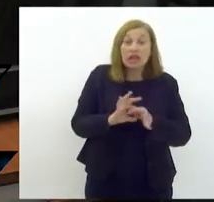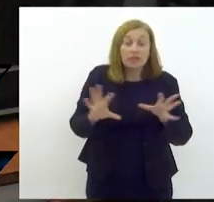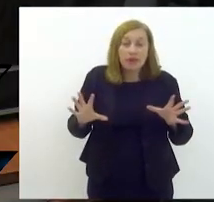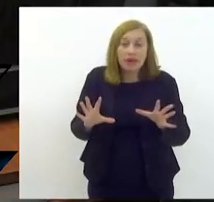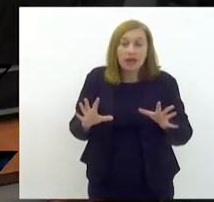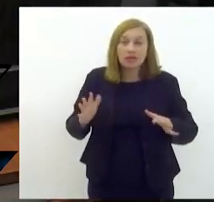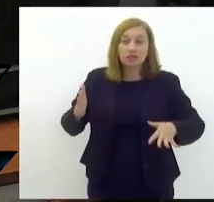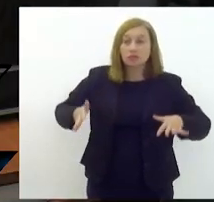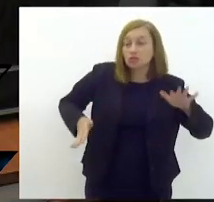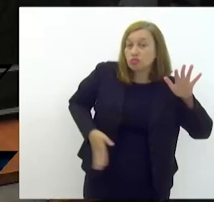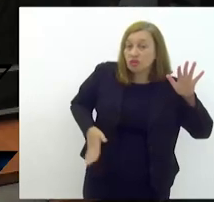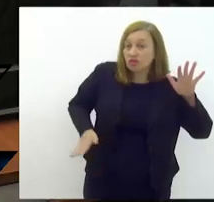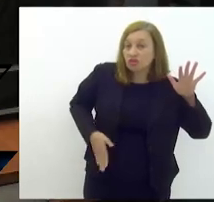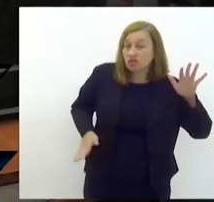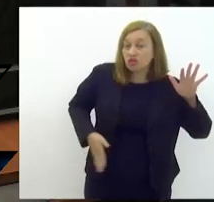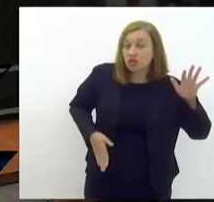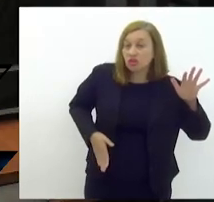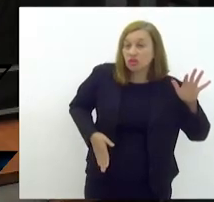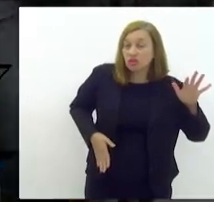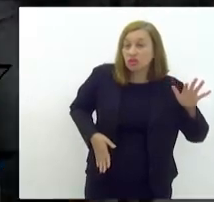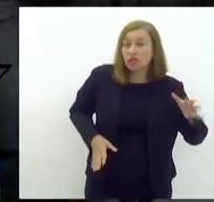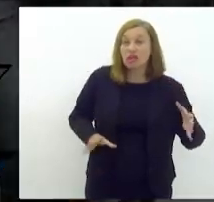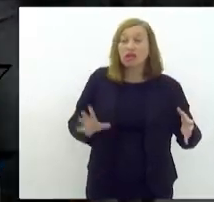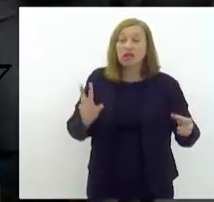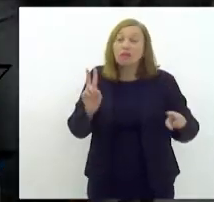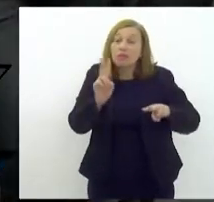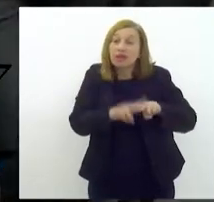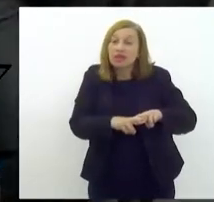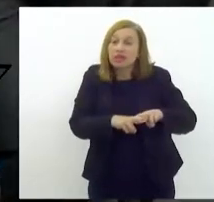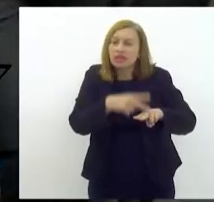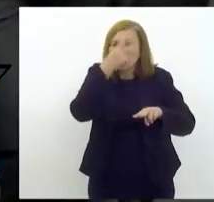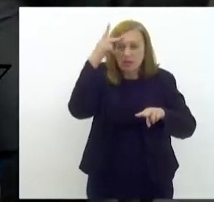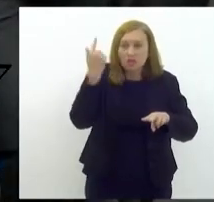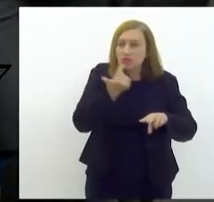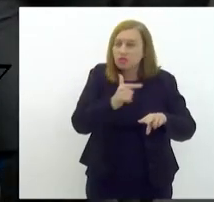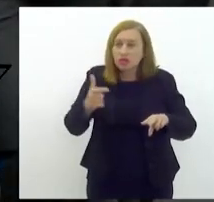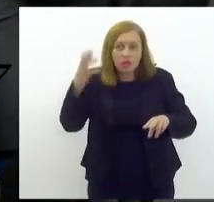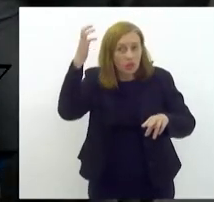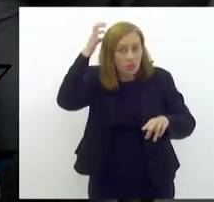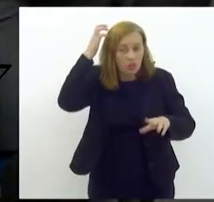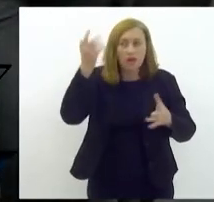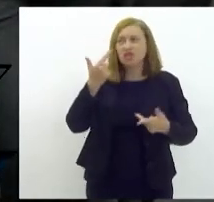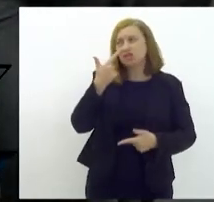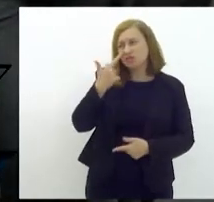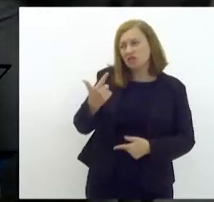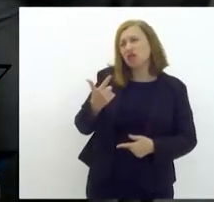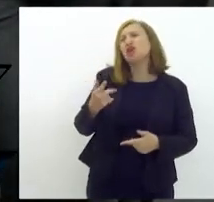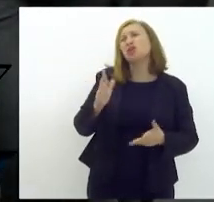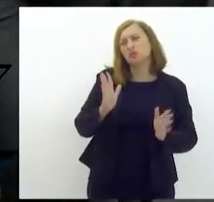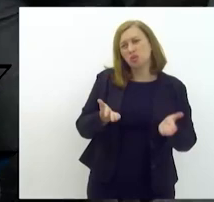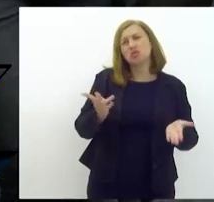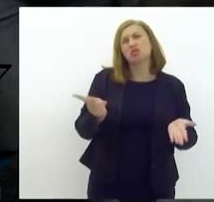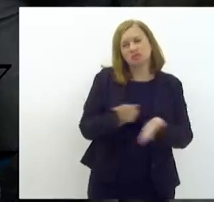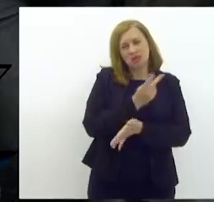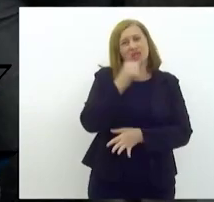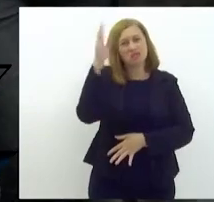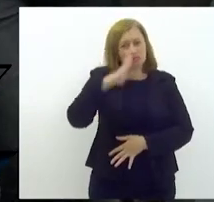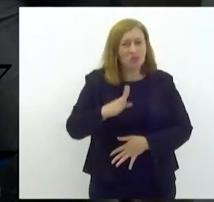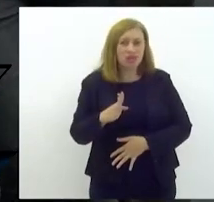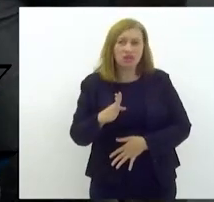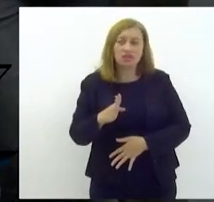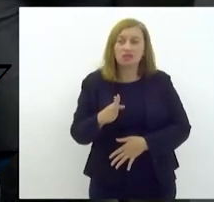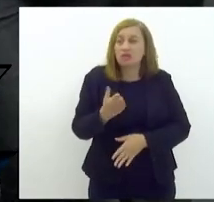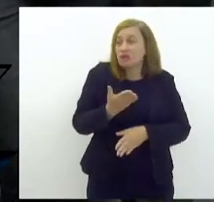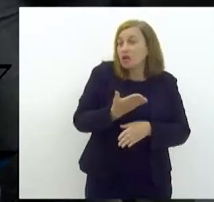os condenados e prendendo de inocentes a gente sabe que isso é público notório hoje no Brasil é uma